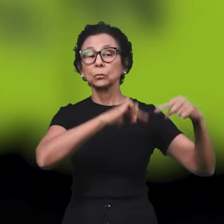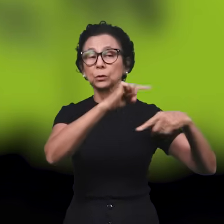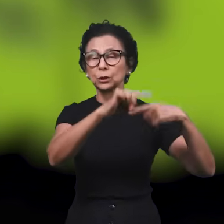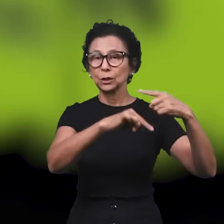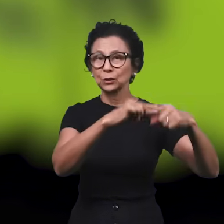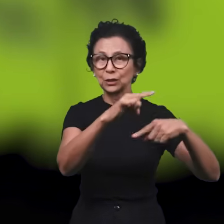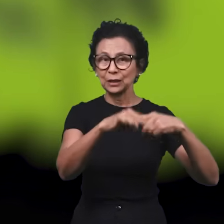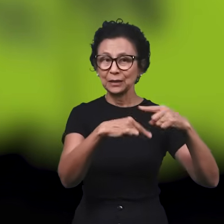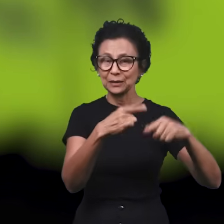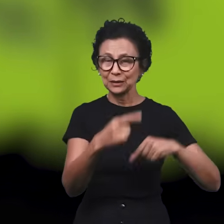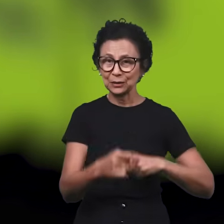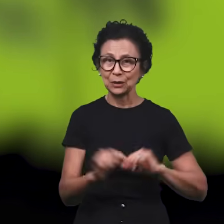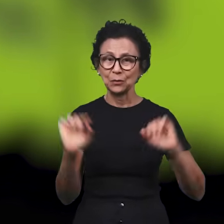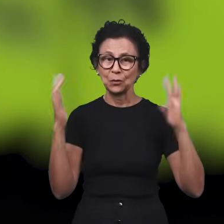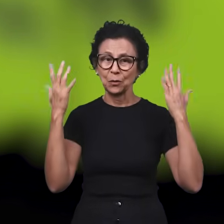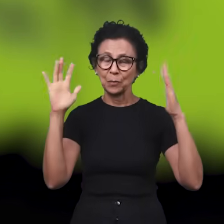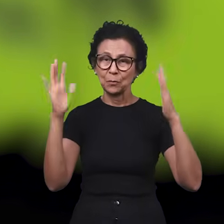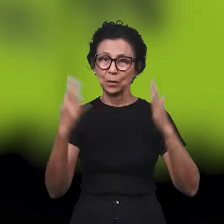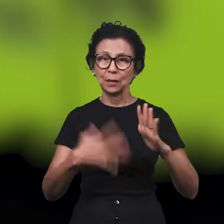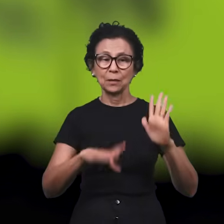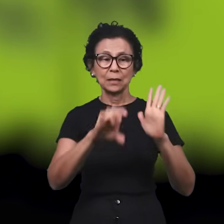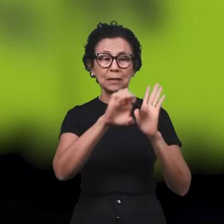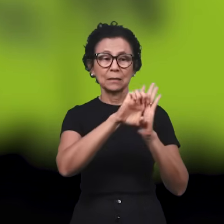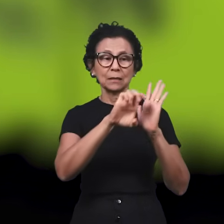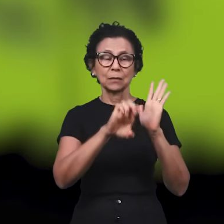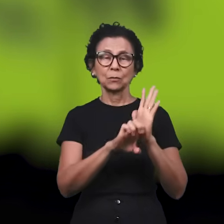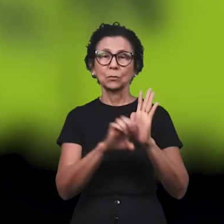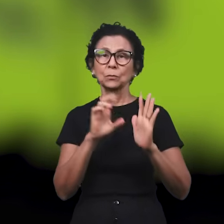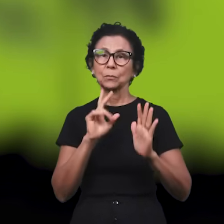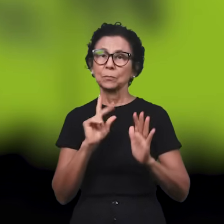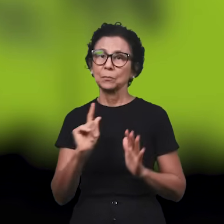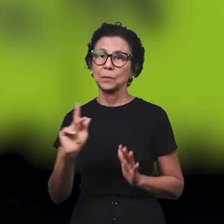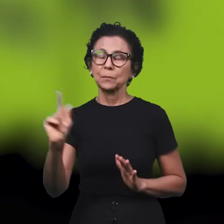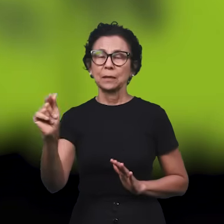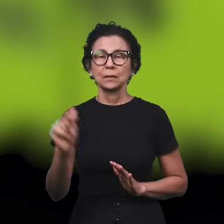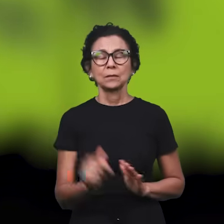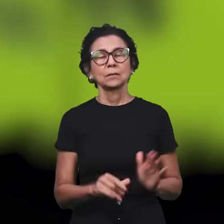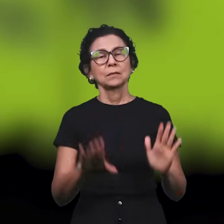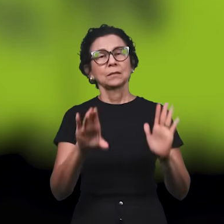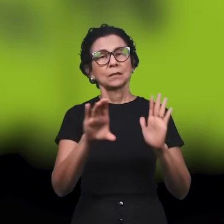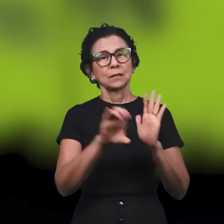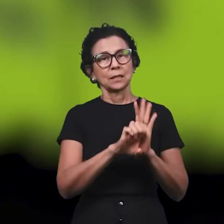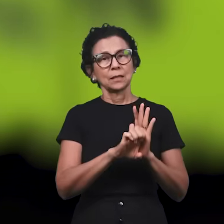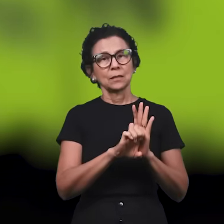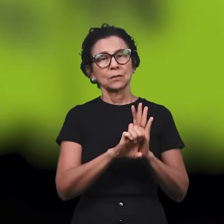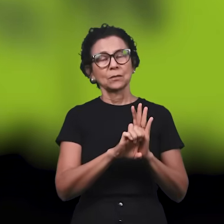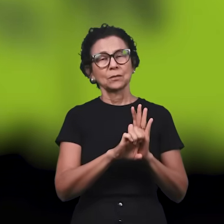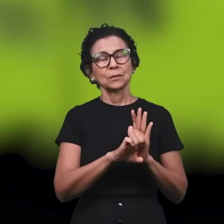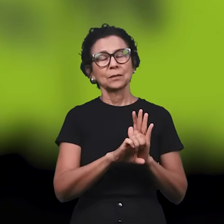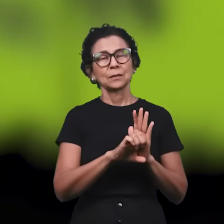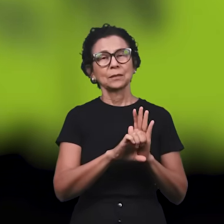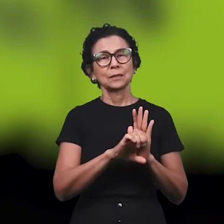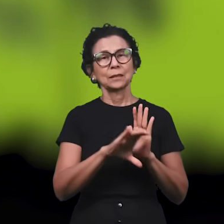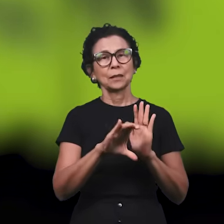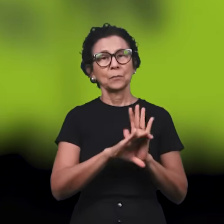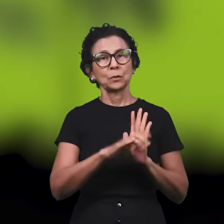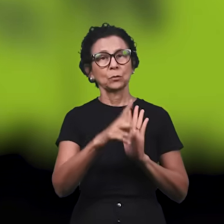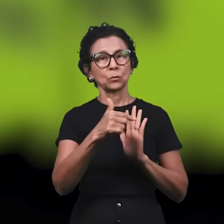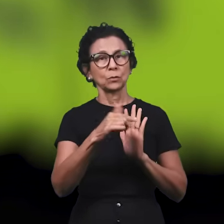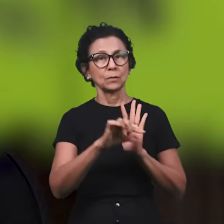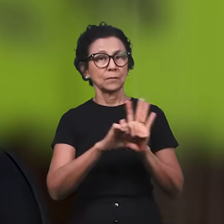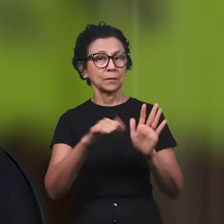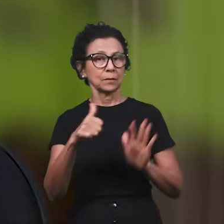por estatuto perpétuo. Êxodo, capítulo 12, verso 14.